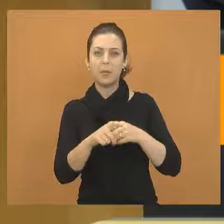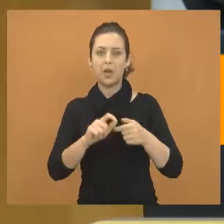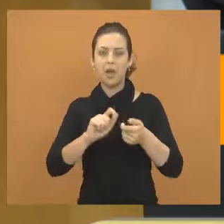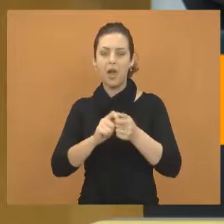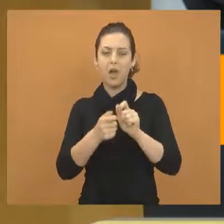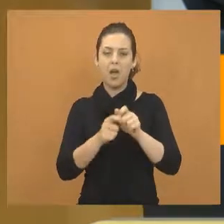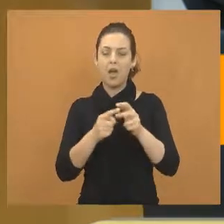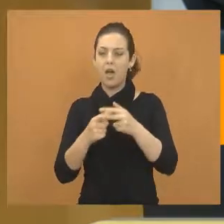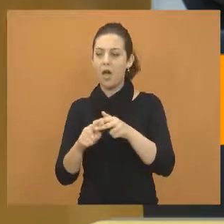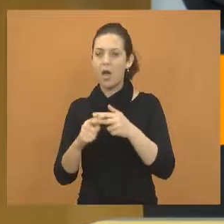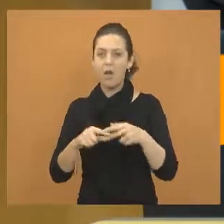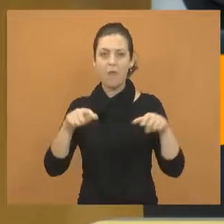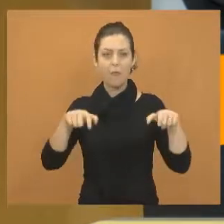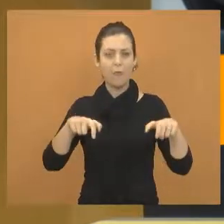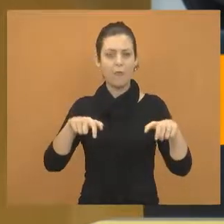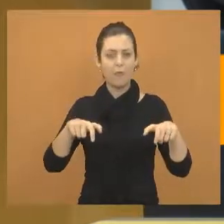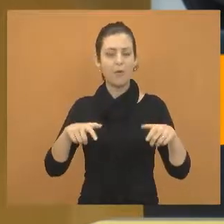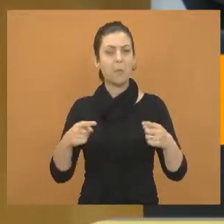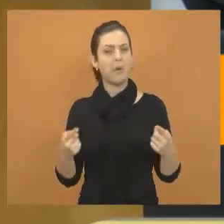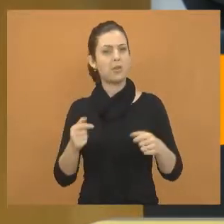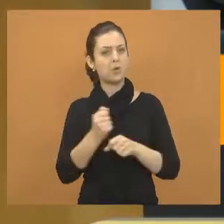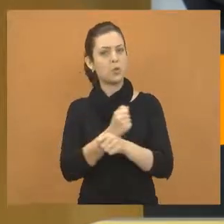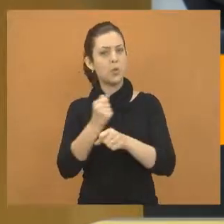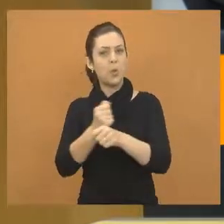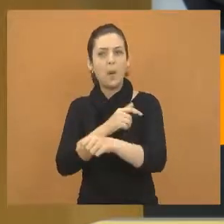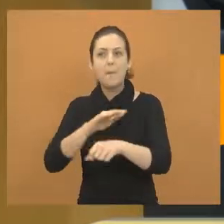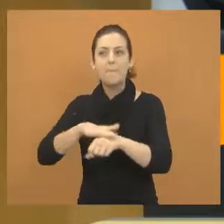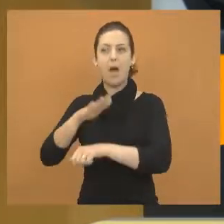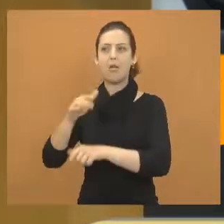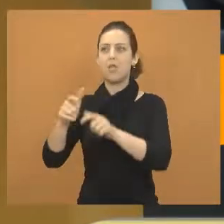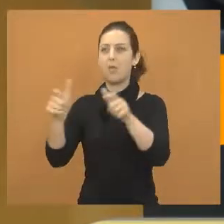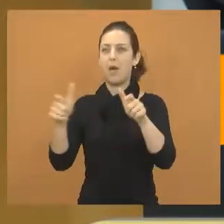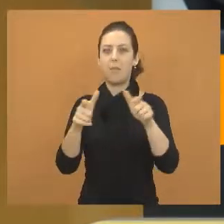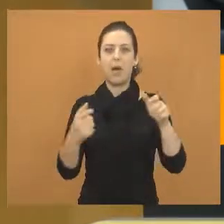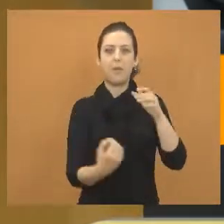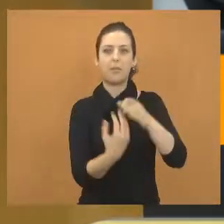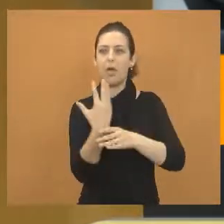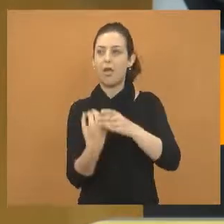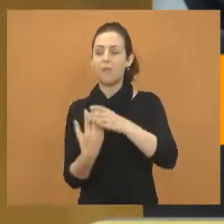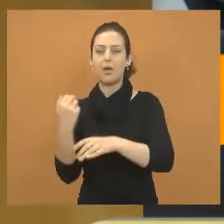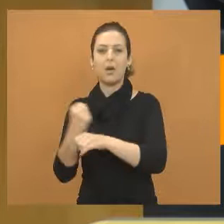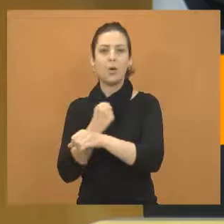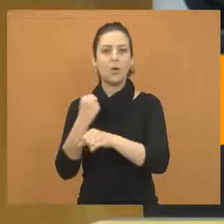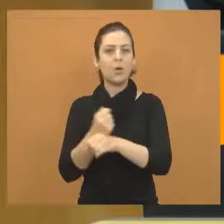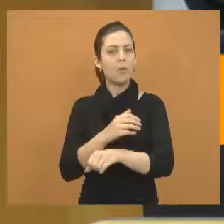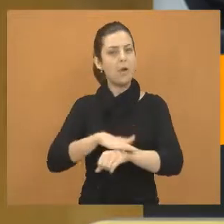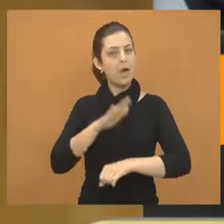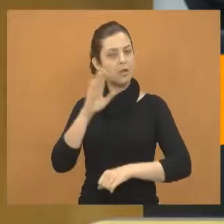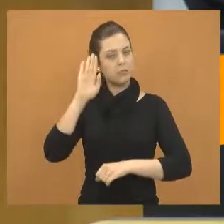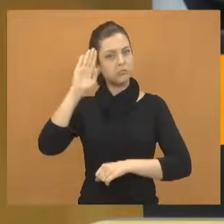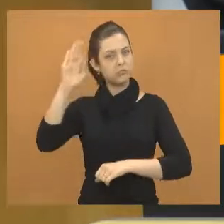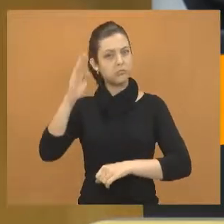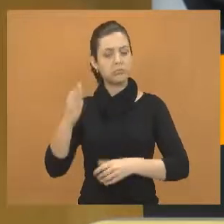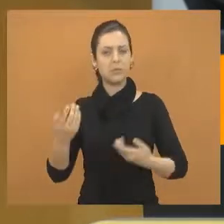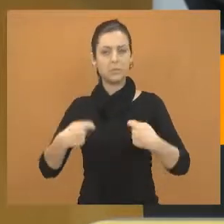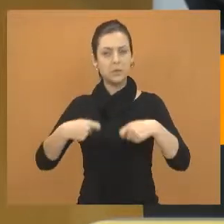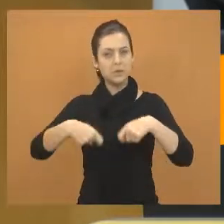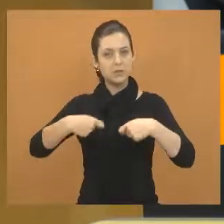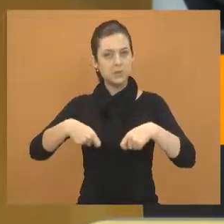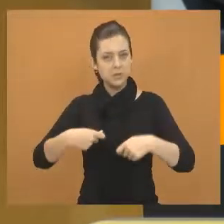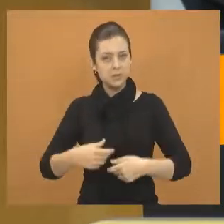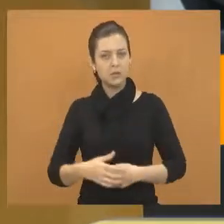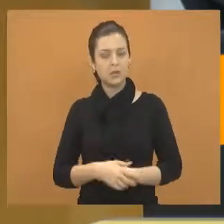dos campos de futebol, também como a construção de mais campos aqui na nossa cidade, que eu acho que é fundamental e